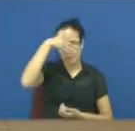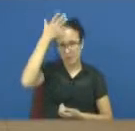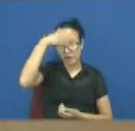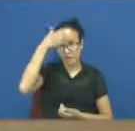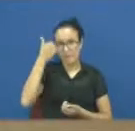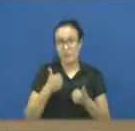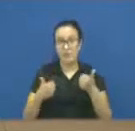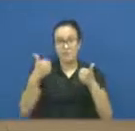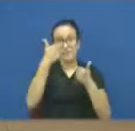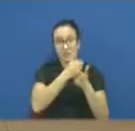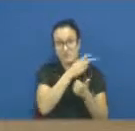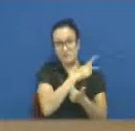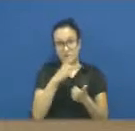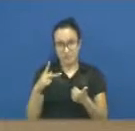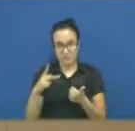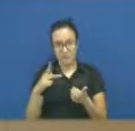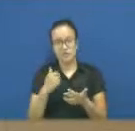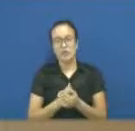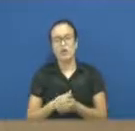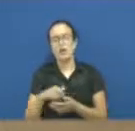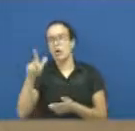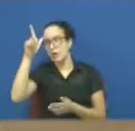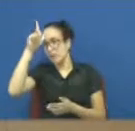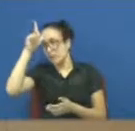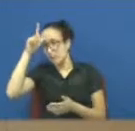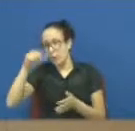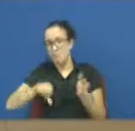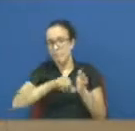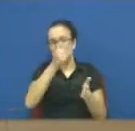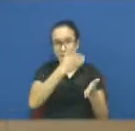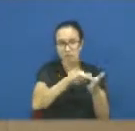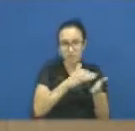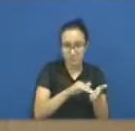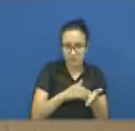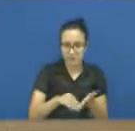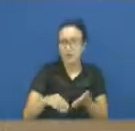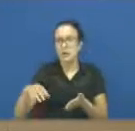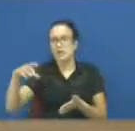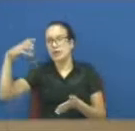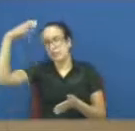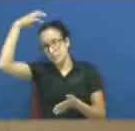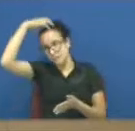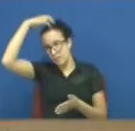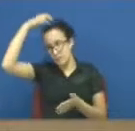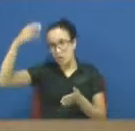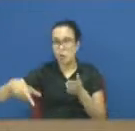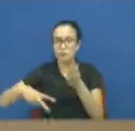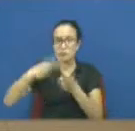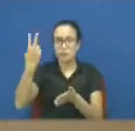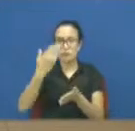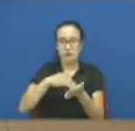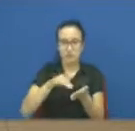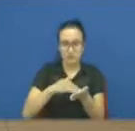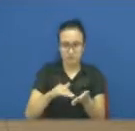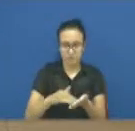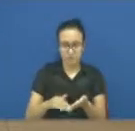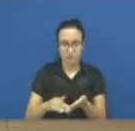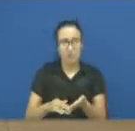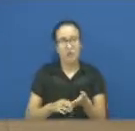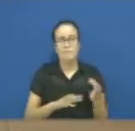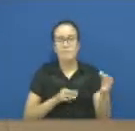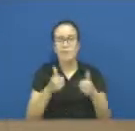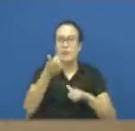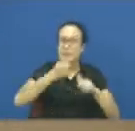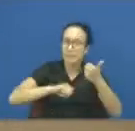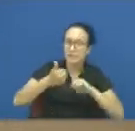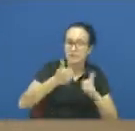o vereador Lemão para ser primeiro secretário e o vereador Darcy para ser segundo secretário para apreciar a correção de inexatidão de